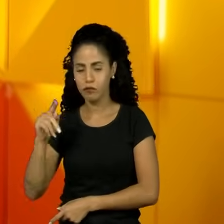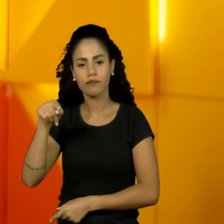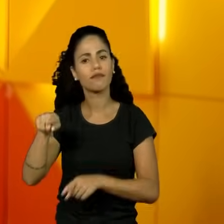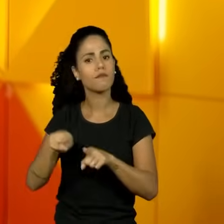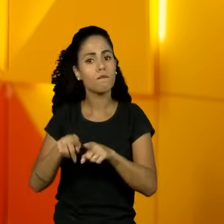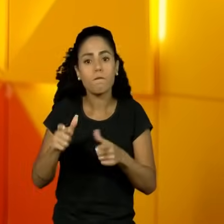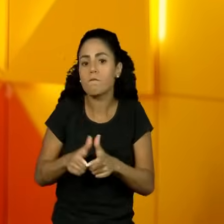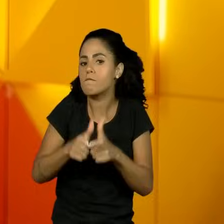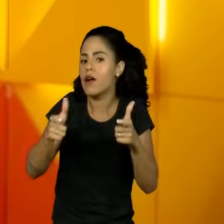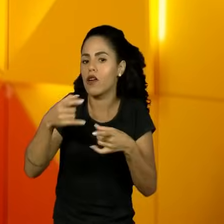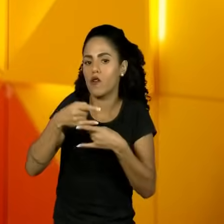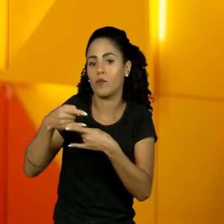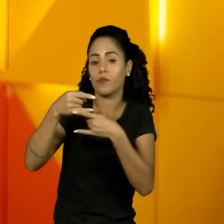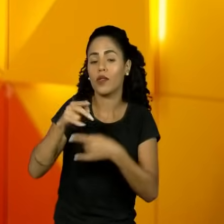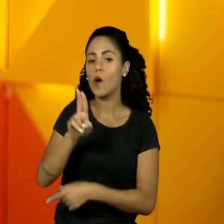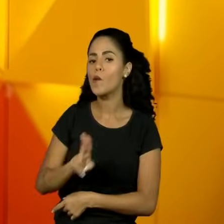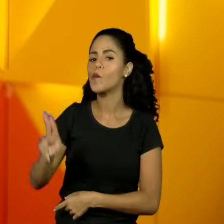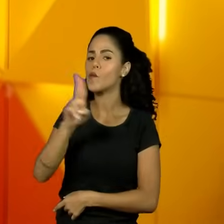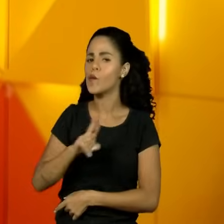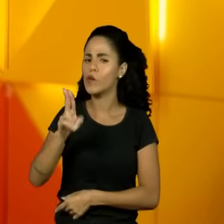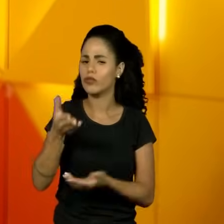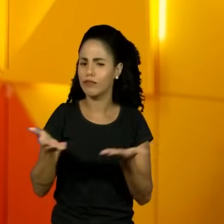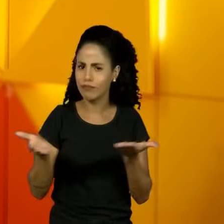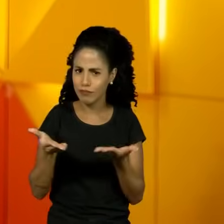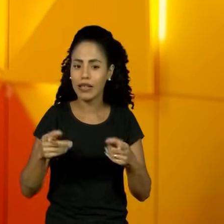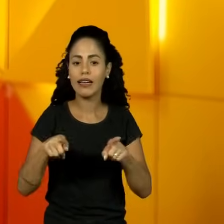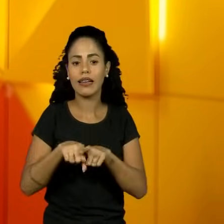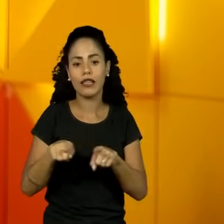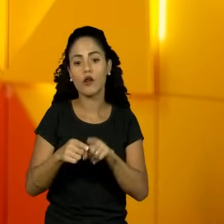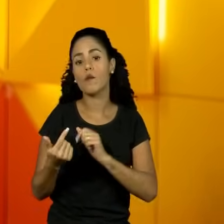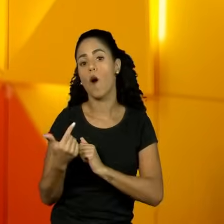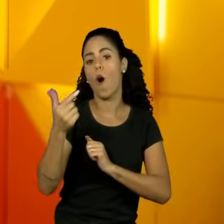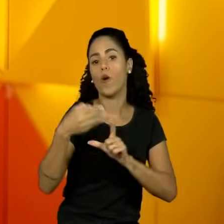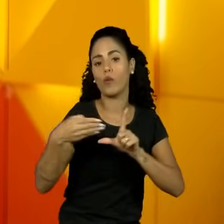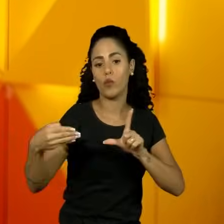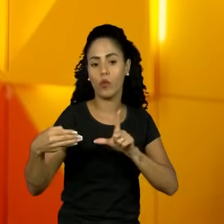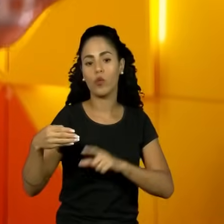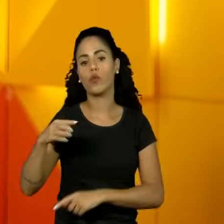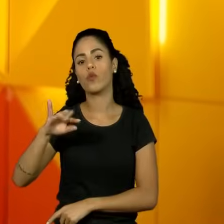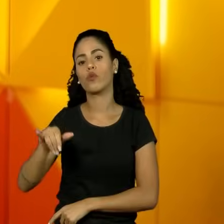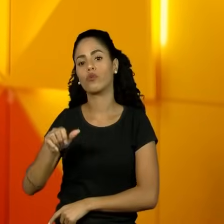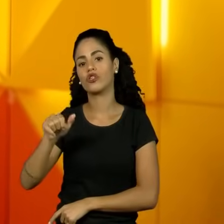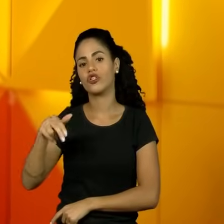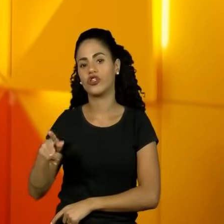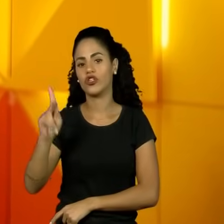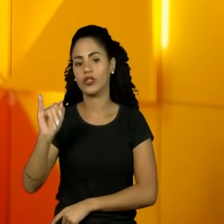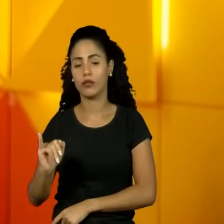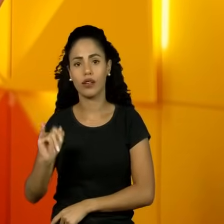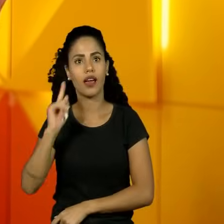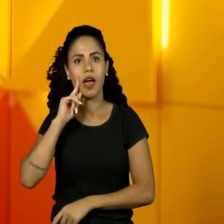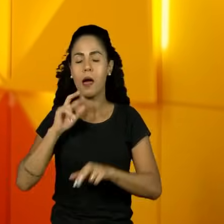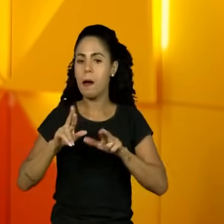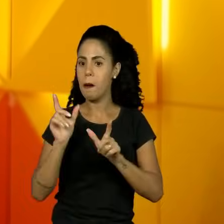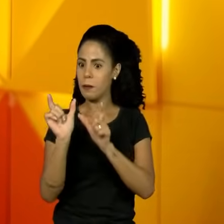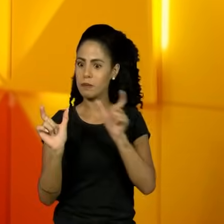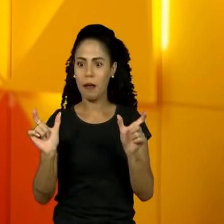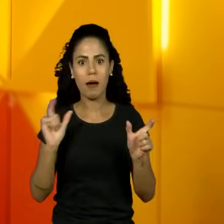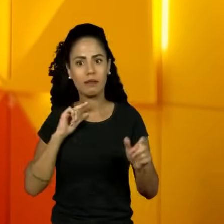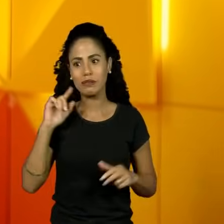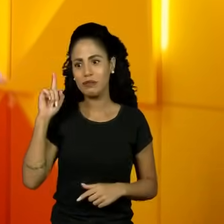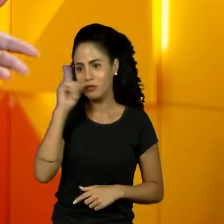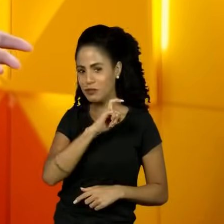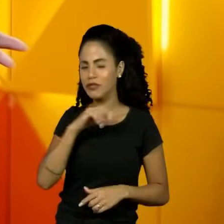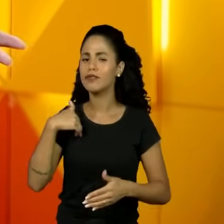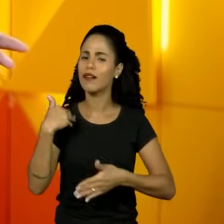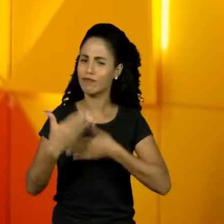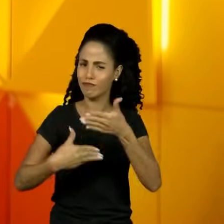lives usada aí pelos jogadores de games. E a streamer Jinky Wiki, hoje é o programa com as palavras assim, bem fáceis, mas